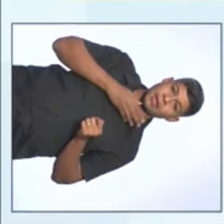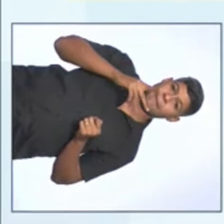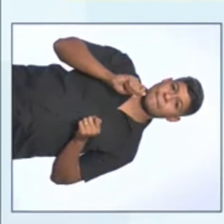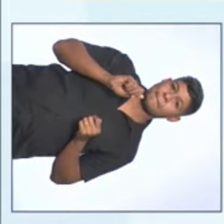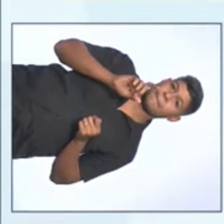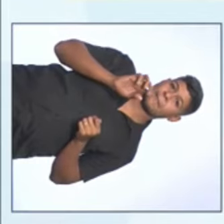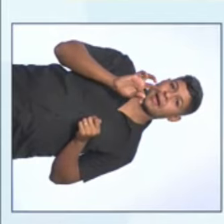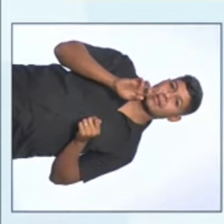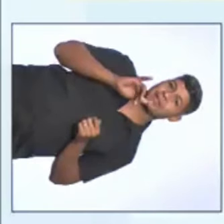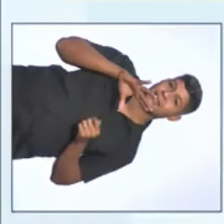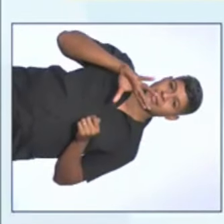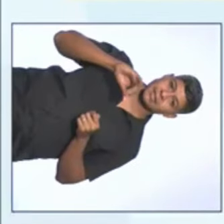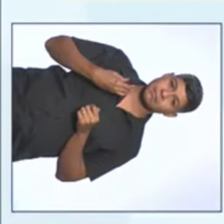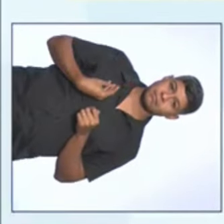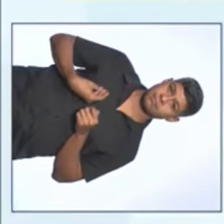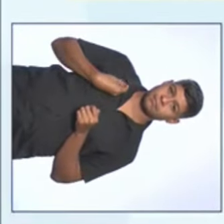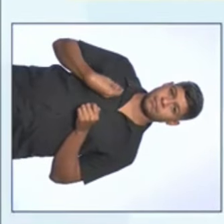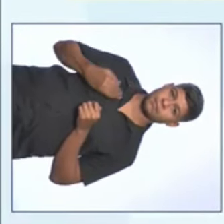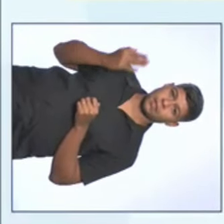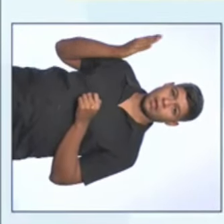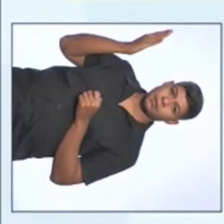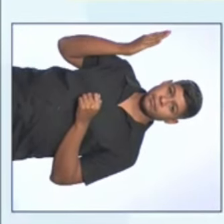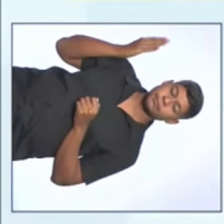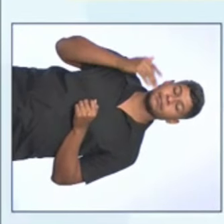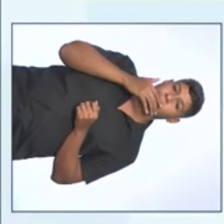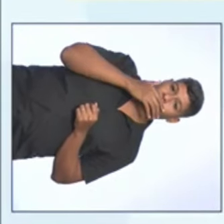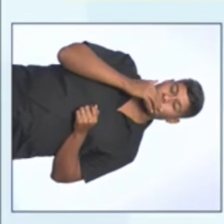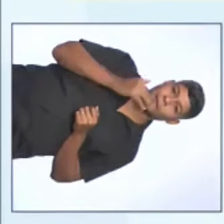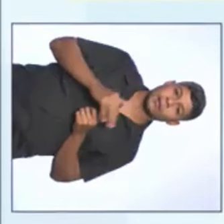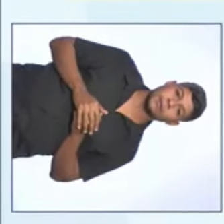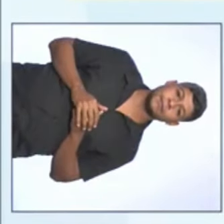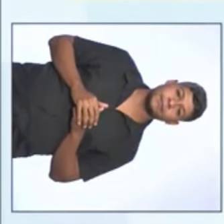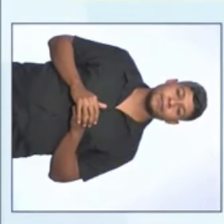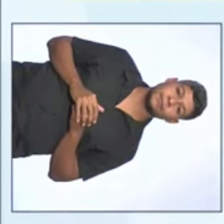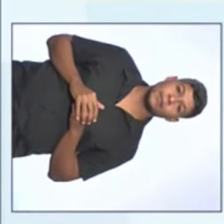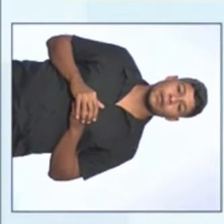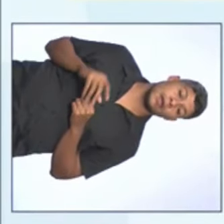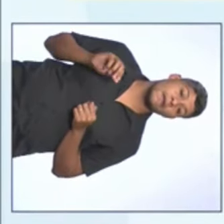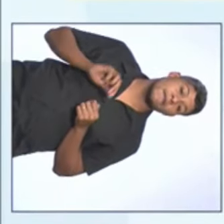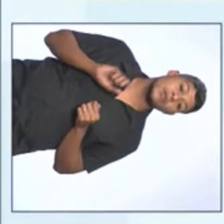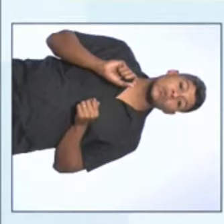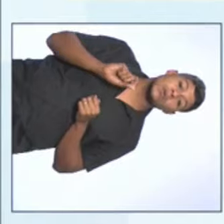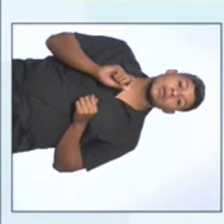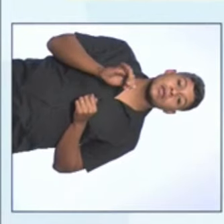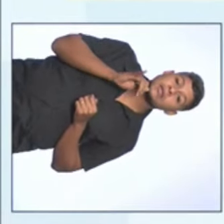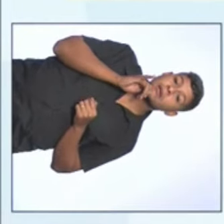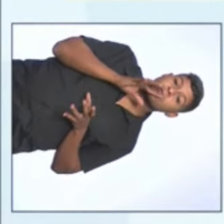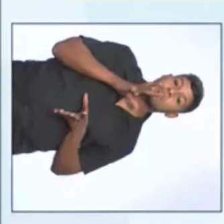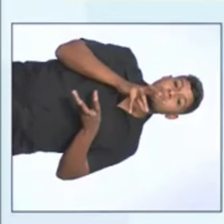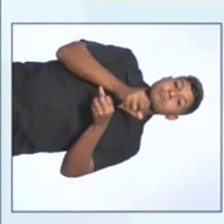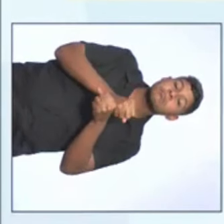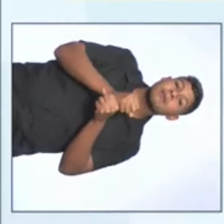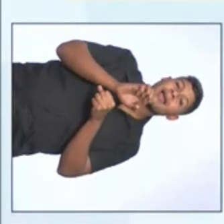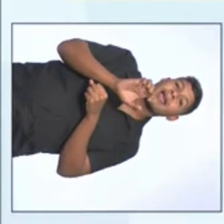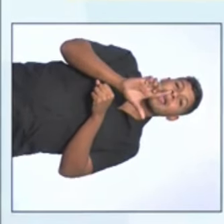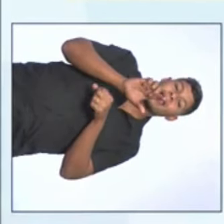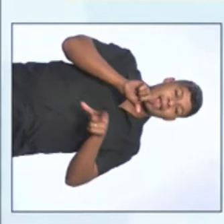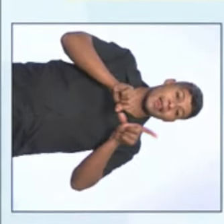-diretora que também me deixou usar esse slide porque ela é apenas uma pessoa maravilhosa mas a gente fez, por exemplo um cálculo das eletivas